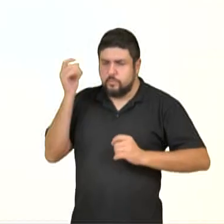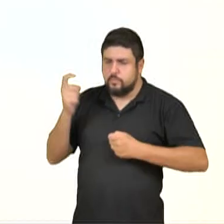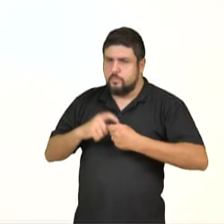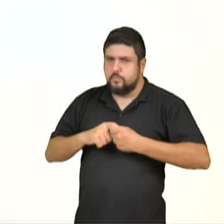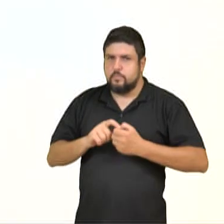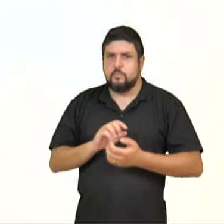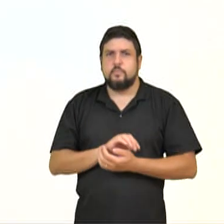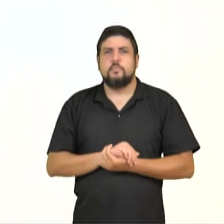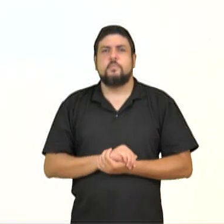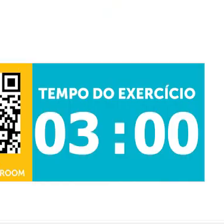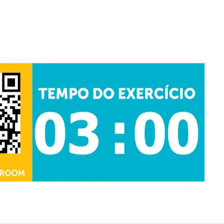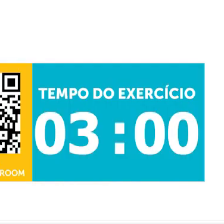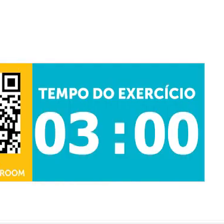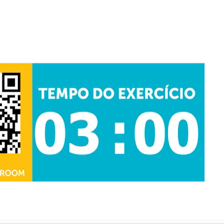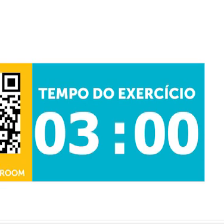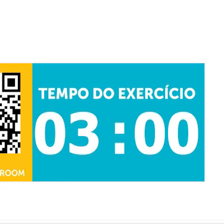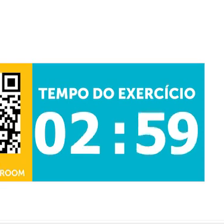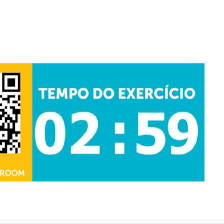retornamos.